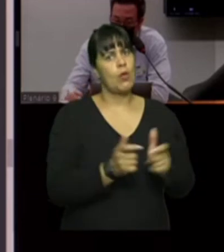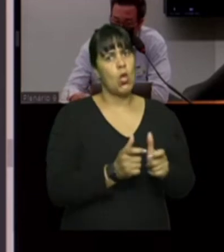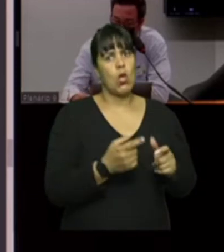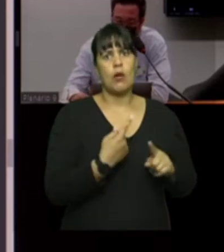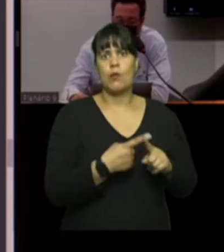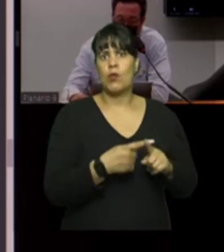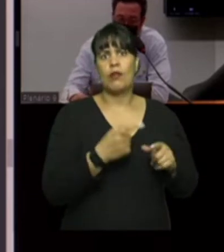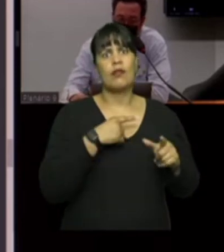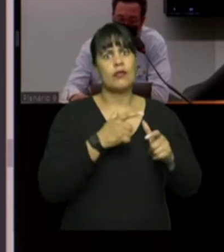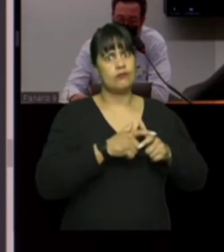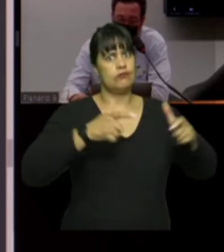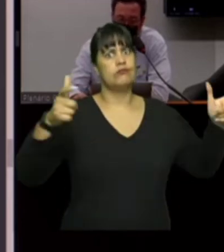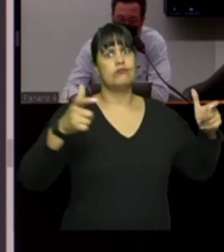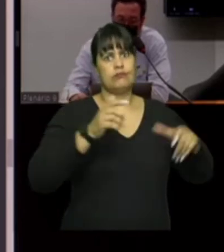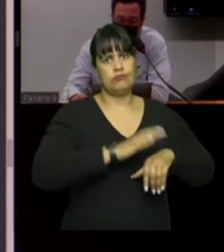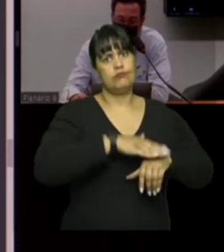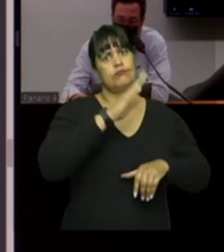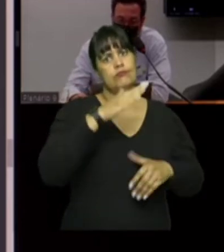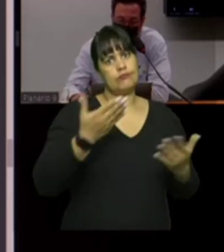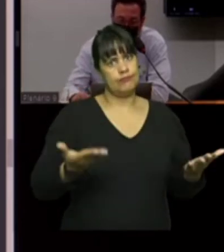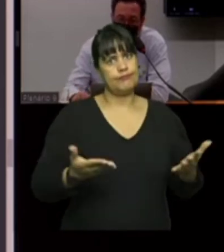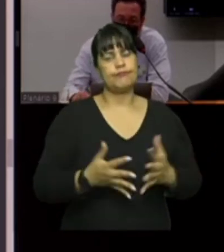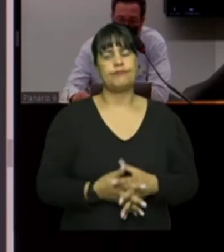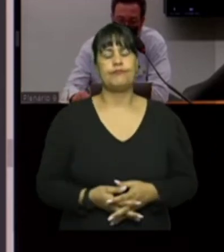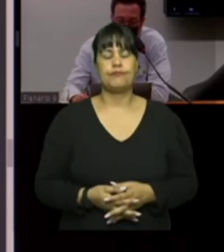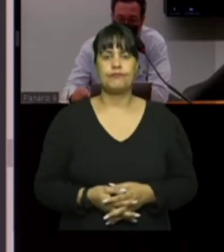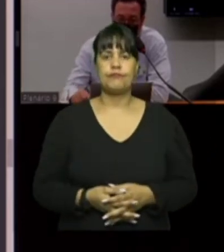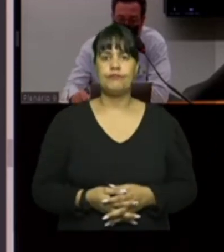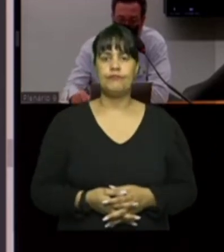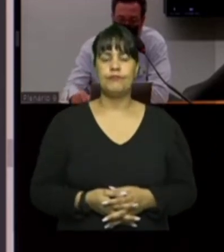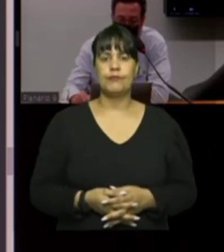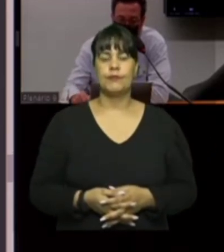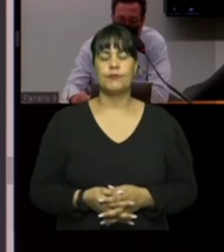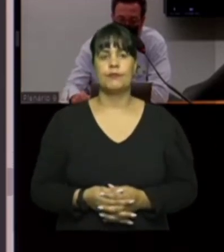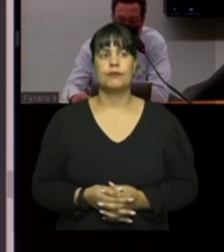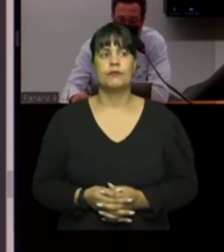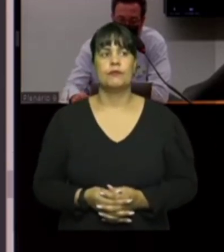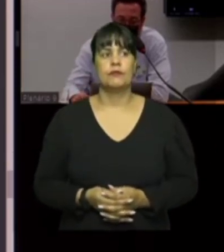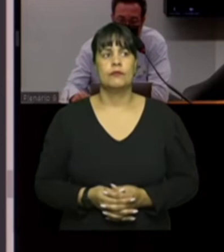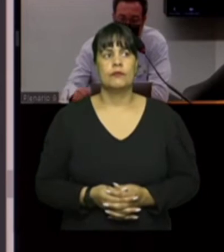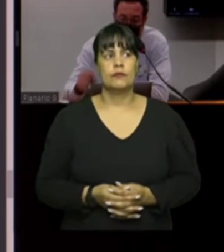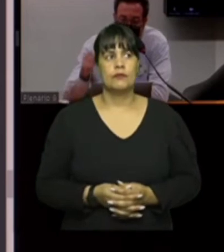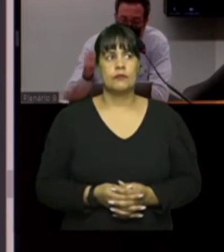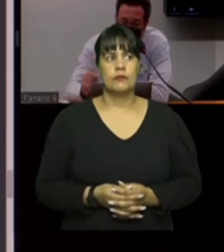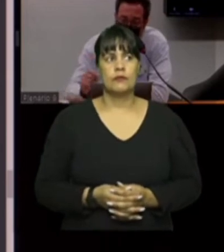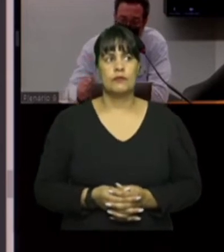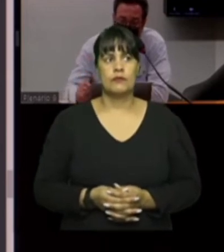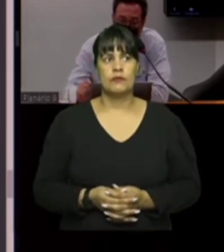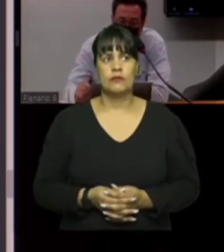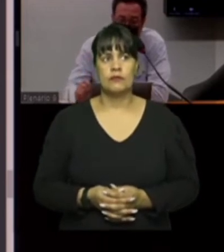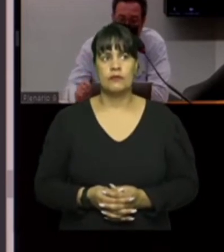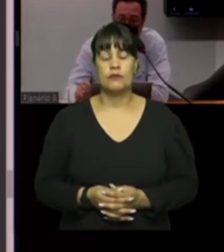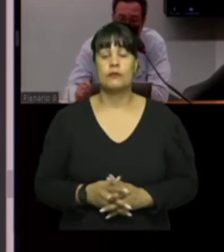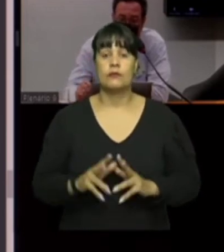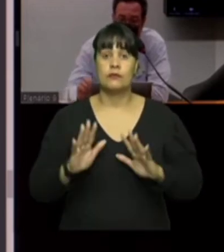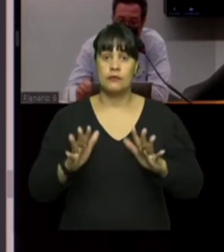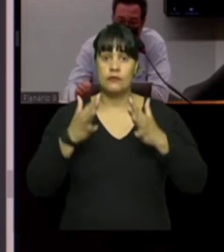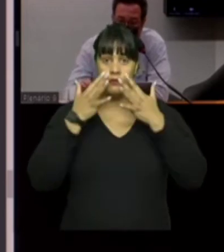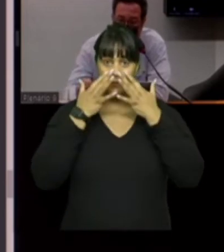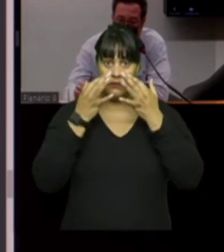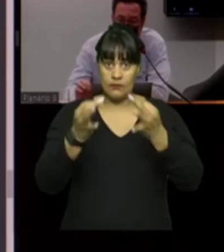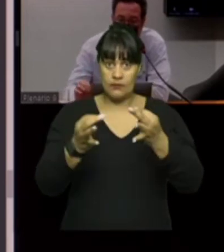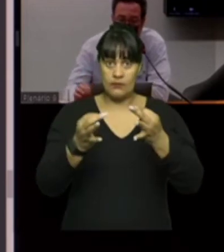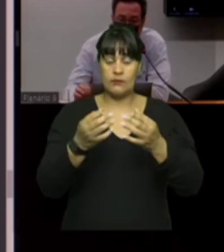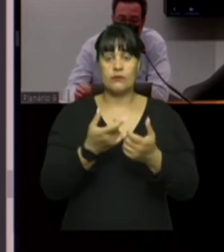tamanho da população institucionalizada no Brasil. Pode passar, por favor. E aí acho que chama a atenção algo